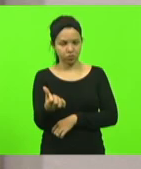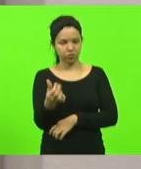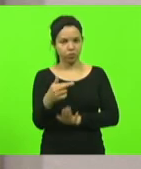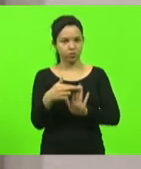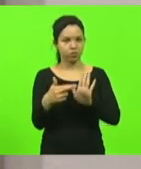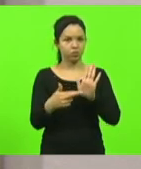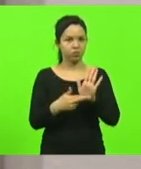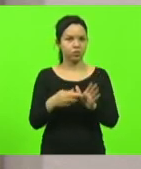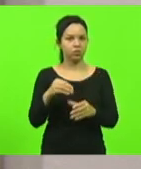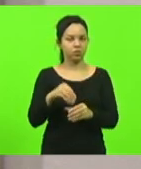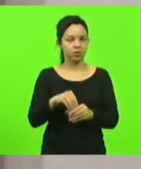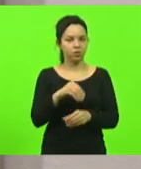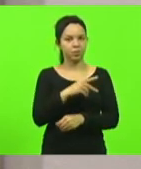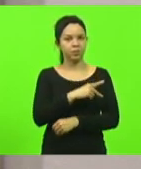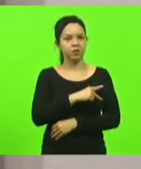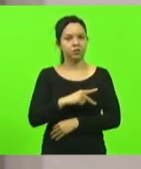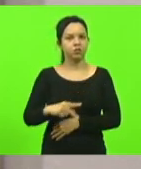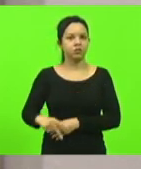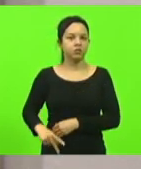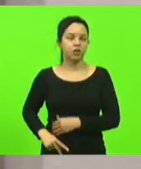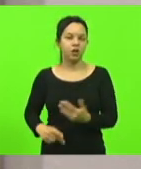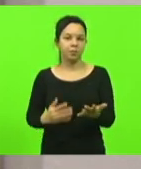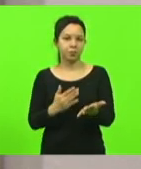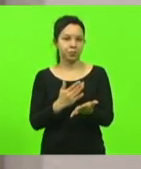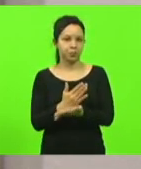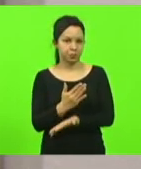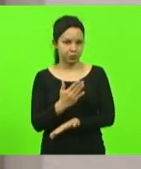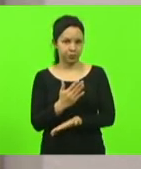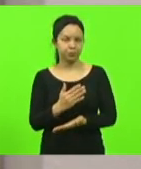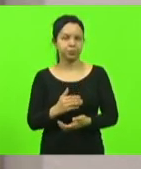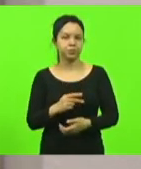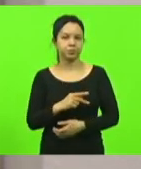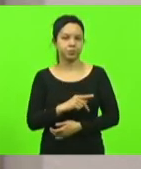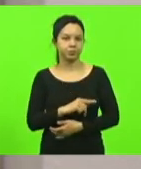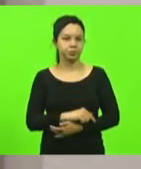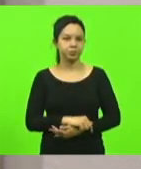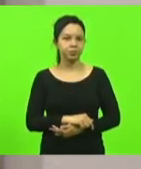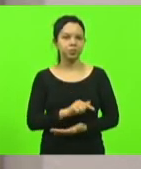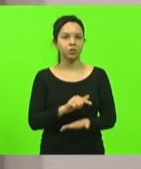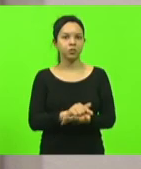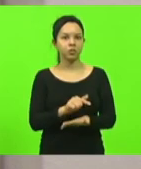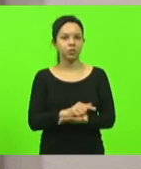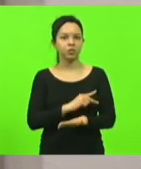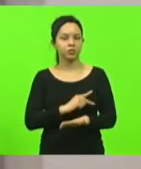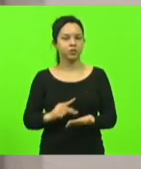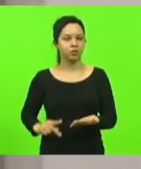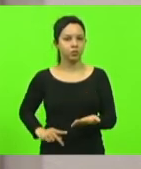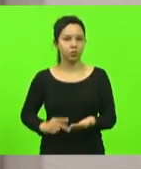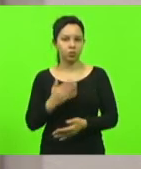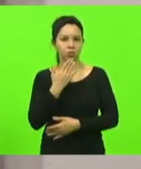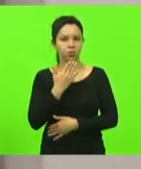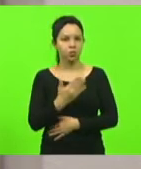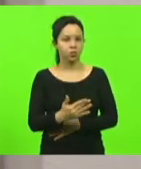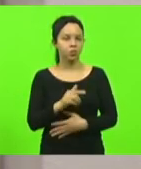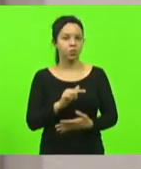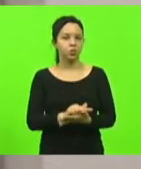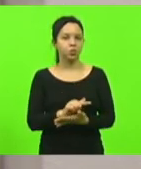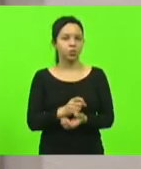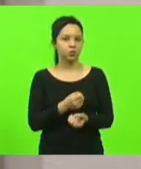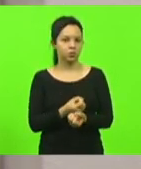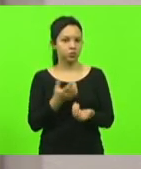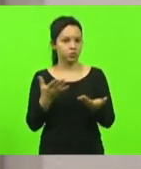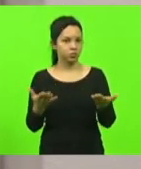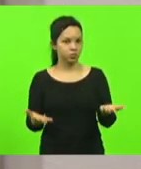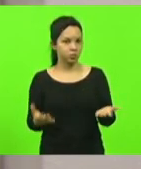o Sr. Presidente deu-as por aprovadas. Expediente. O Sr. Presidente solicitou que se procedesse à distribuição.